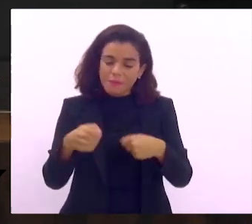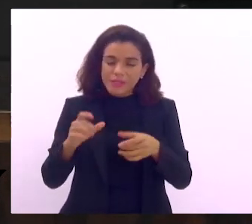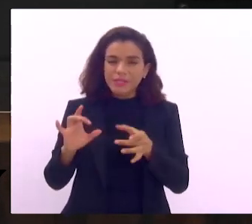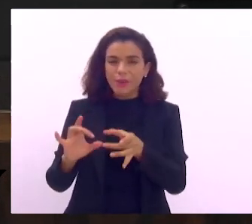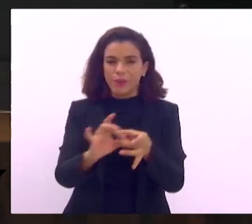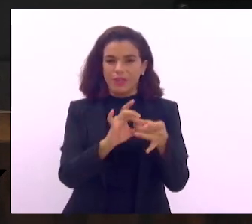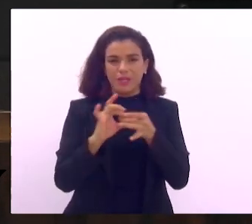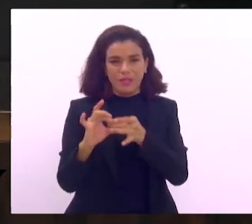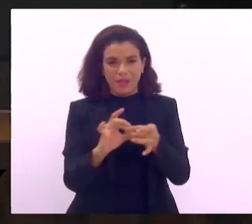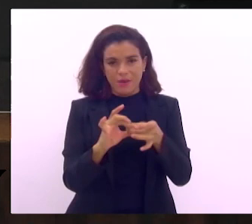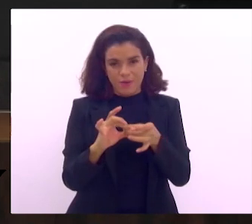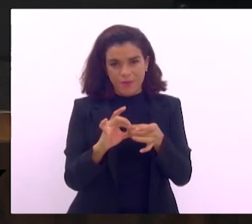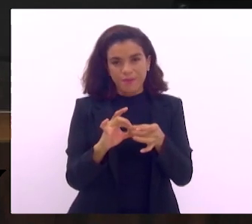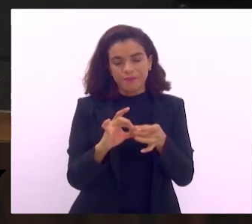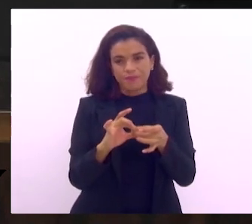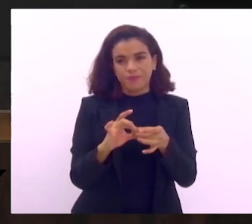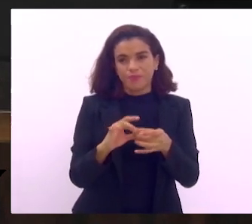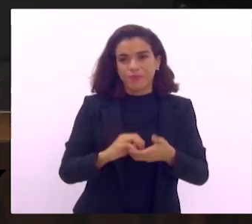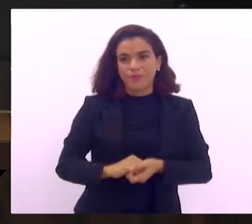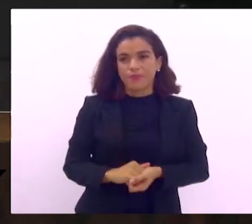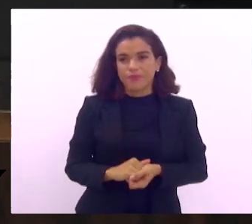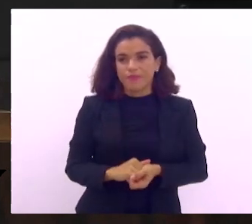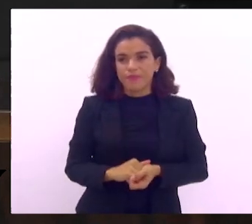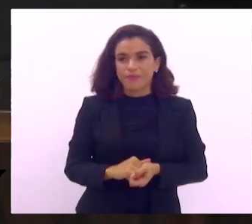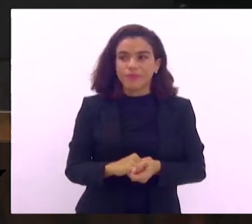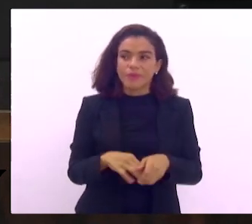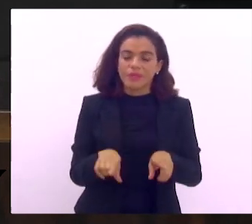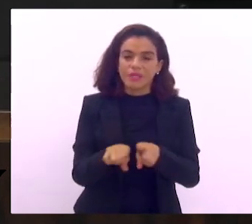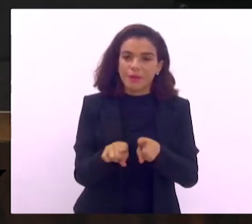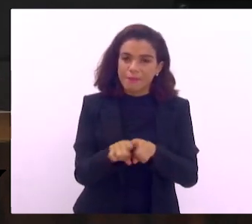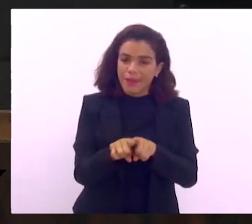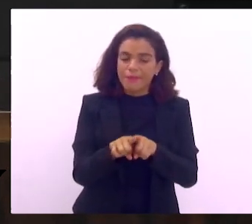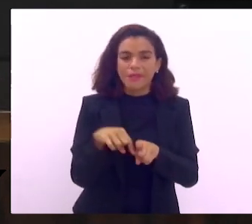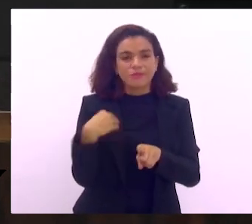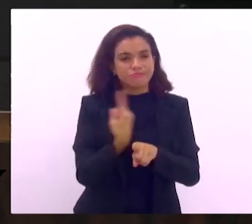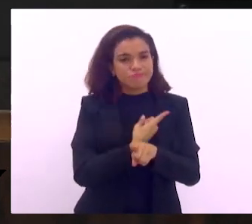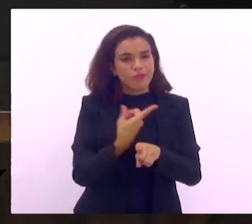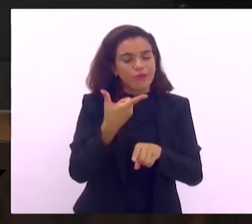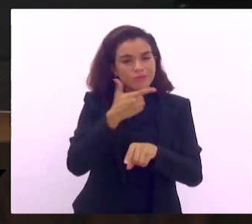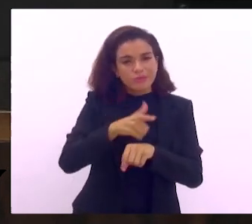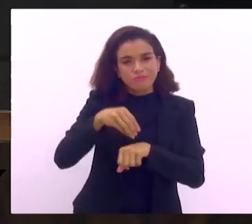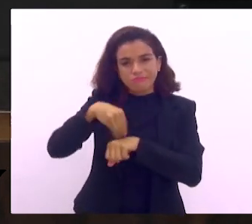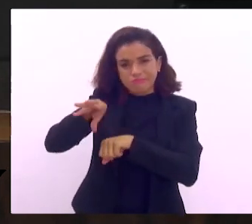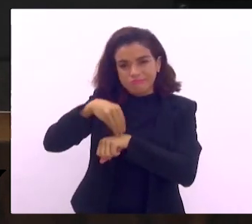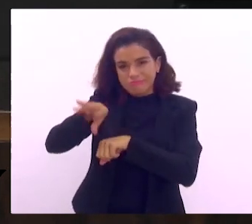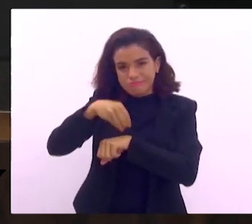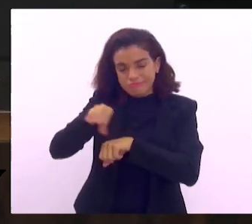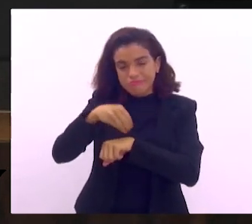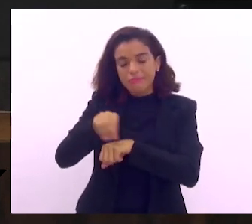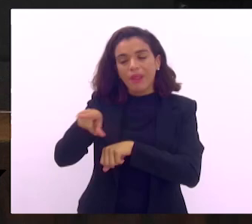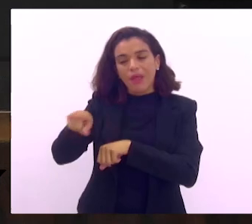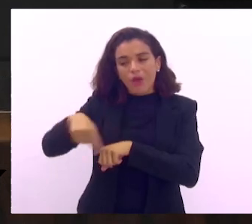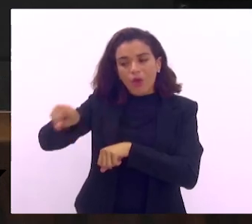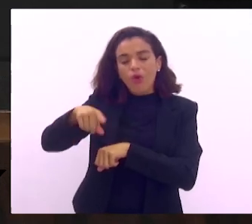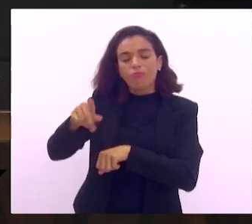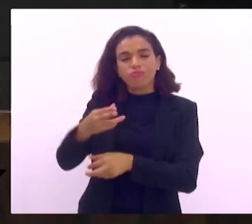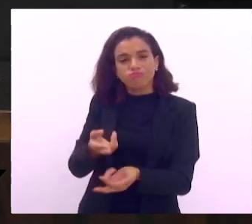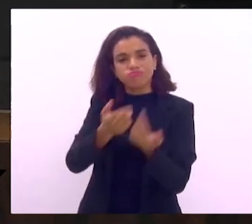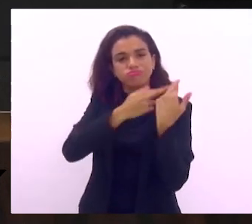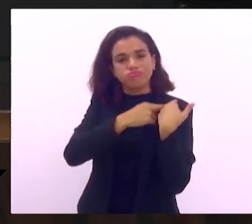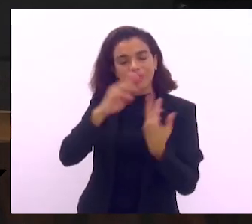todas as pessoas que estão aqui, trazendo isso para que a gente possa levar para as autoridades que têm responsabilidade em resolver o